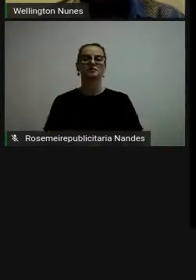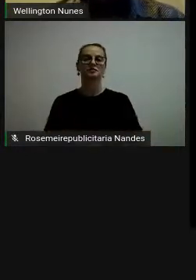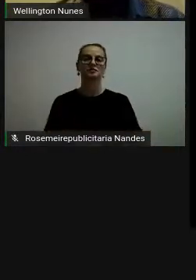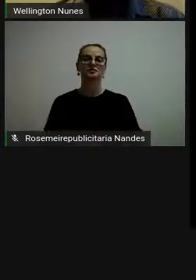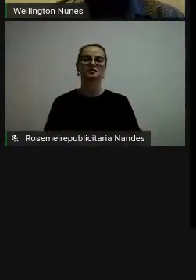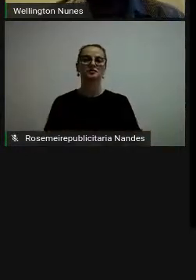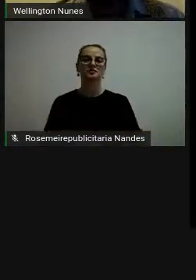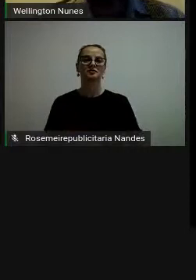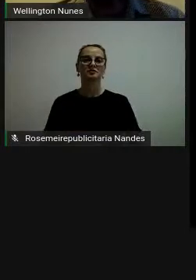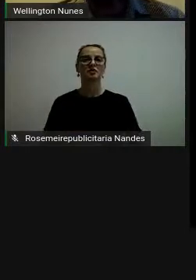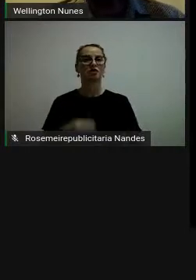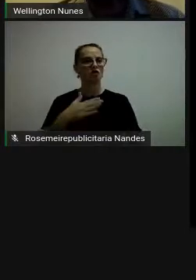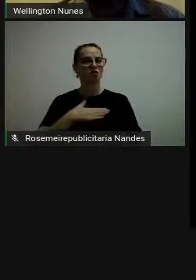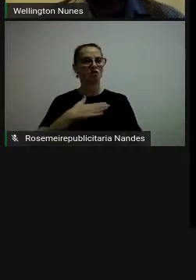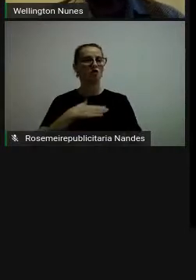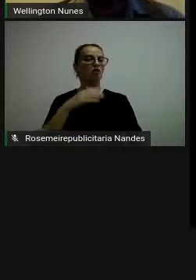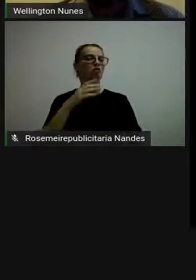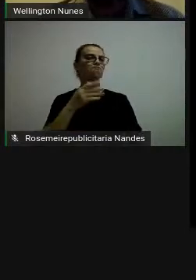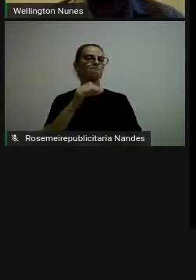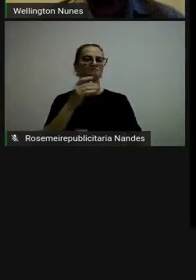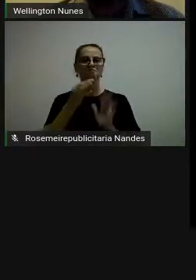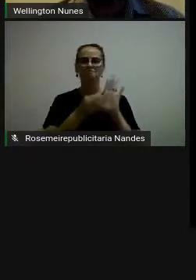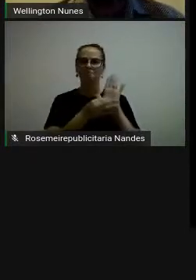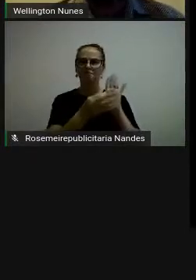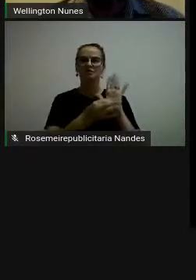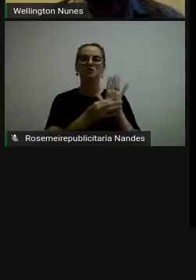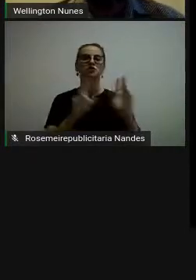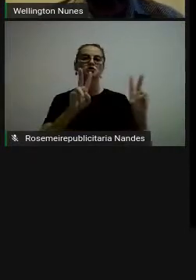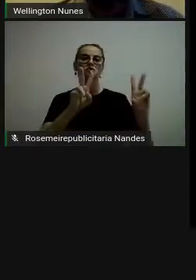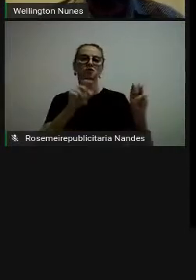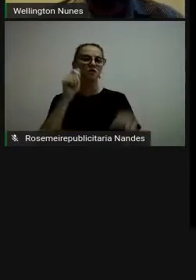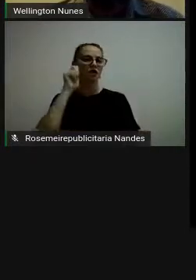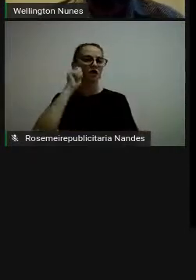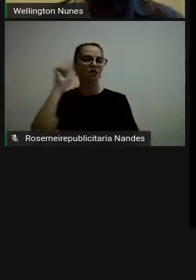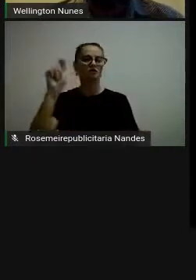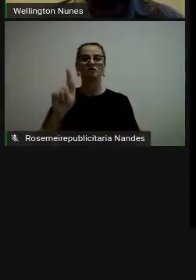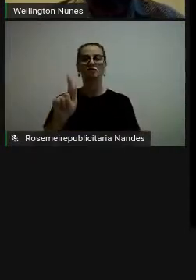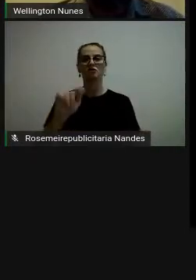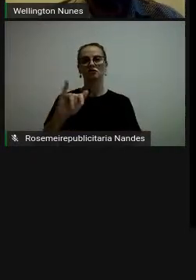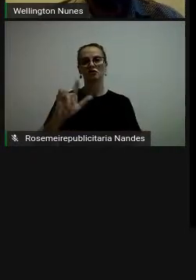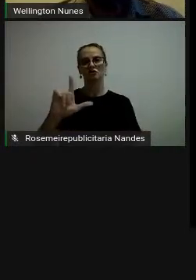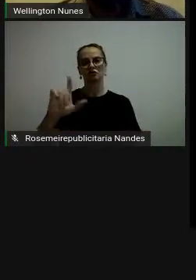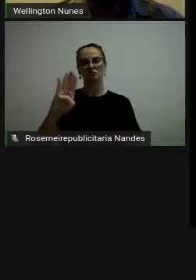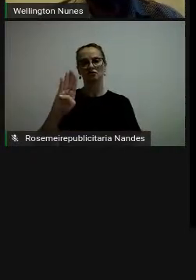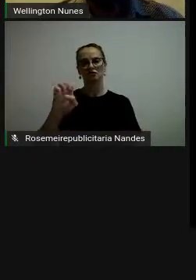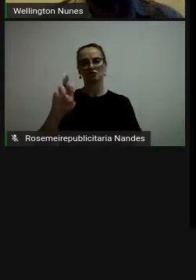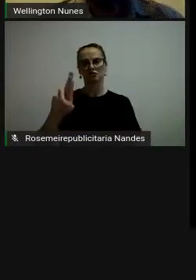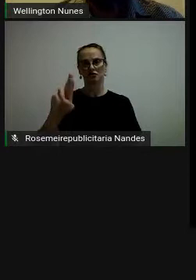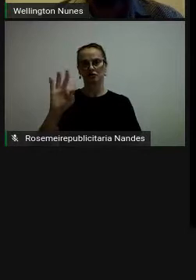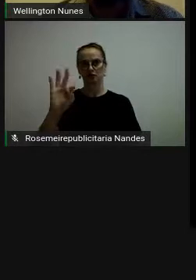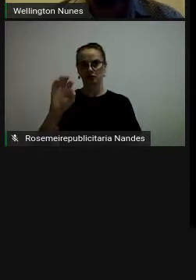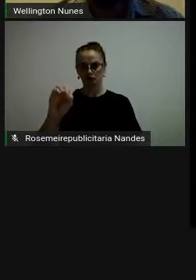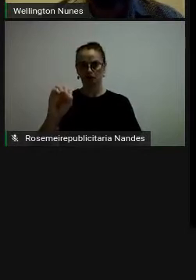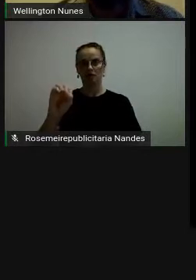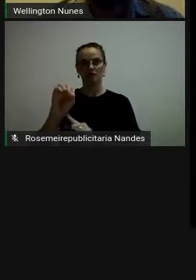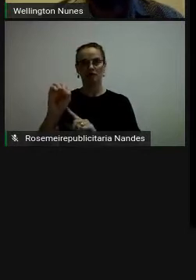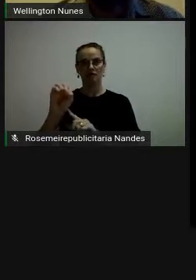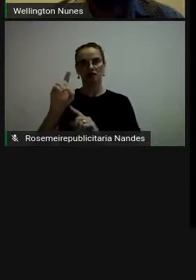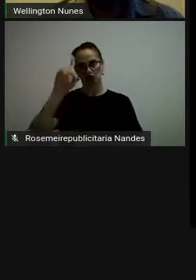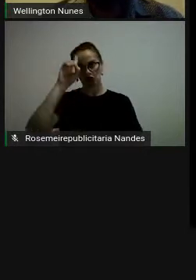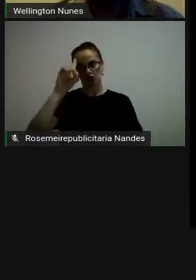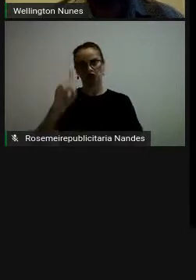aqui o Gilberto Câmara. Eu fui, salvo engano, o antepenúltimo diretor-presidente do